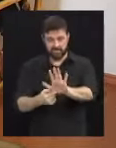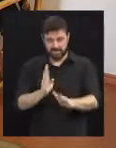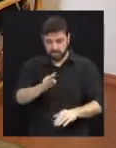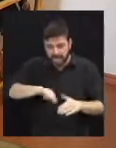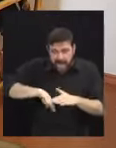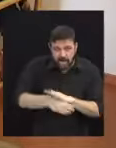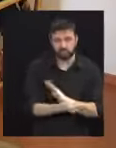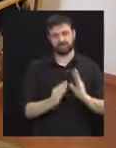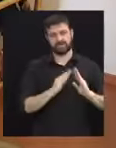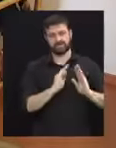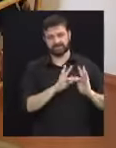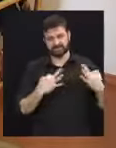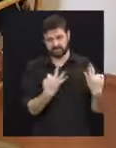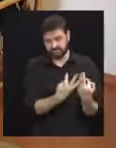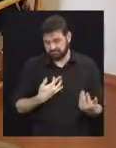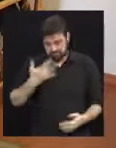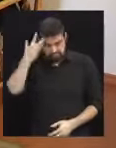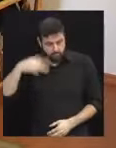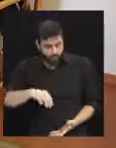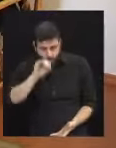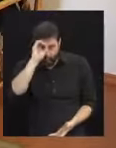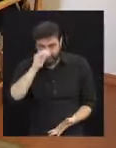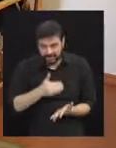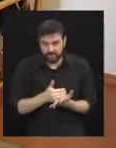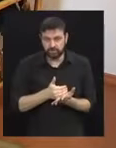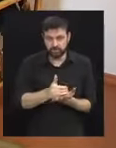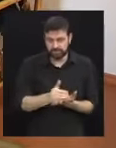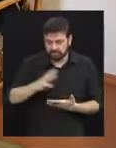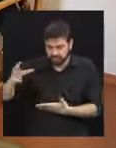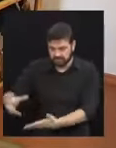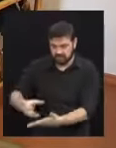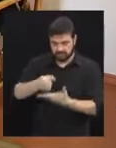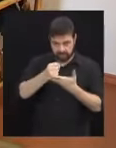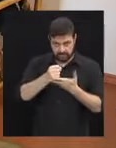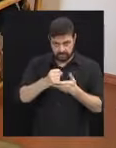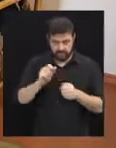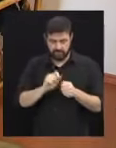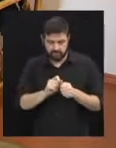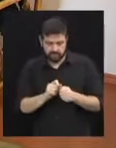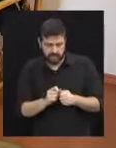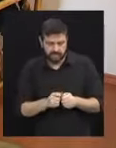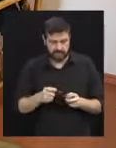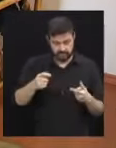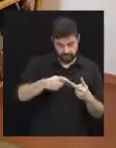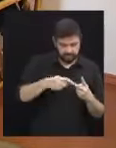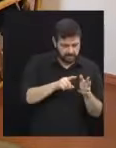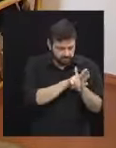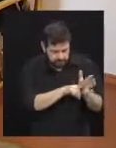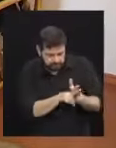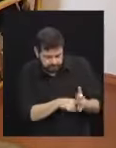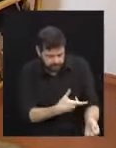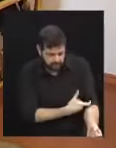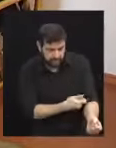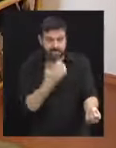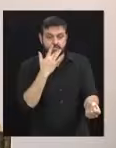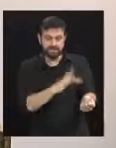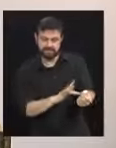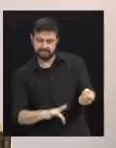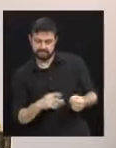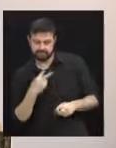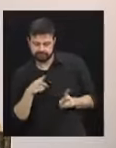né? Mas como a gente não sabe nada, então a gente começa do zero. Resgatou, ele passa por consulta, faz hemograma, espera resultado, ele tá lá